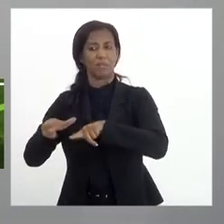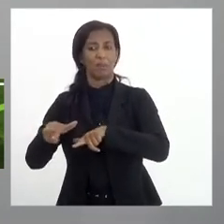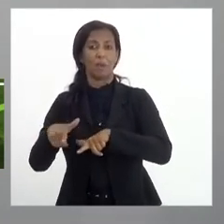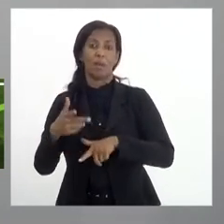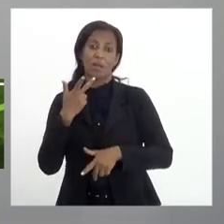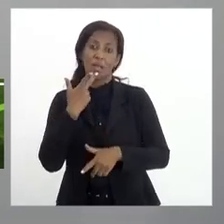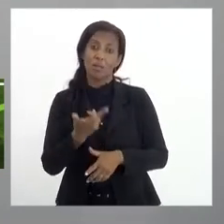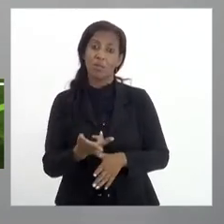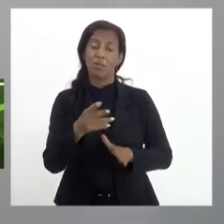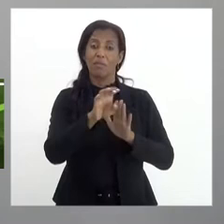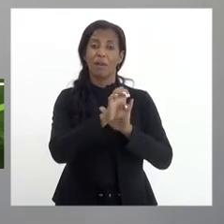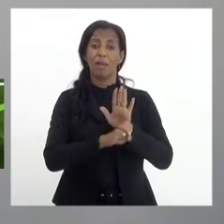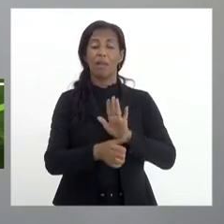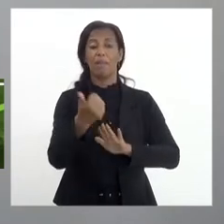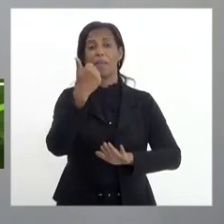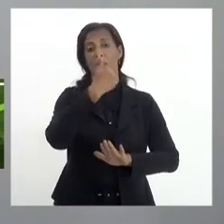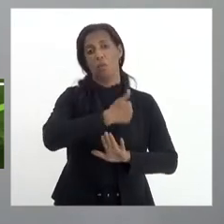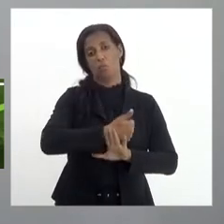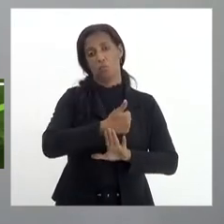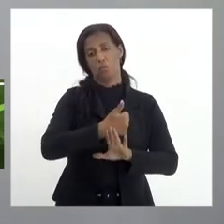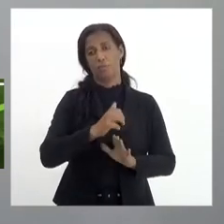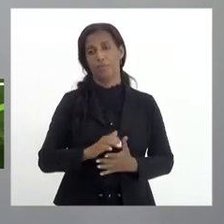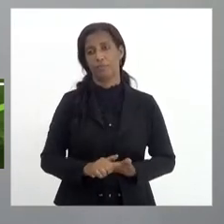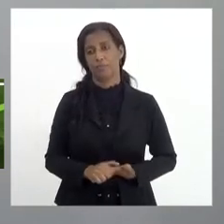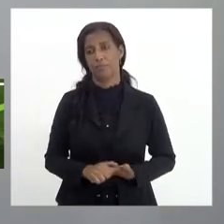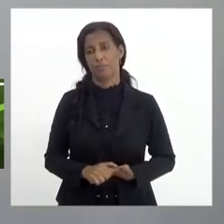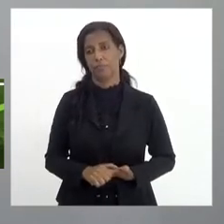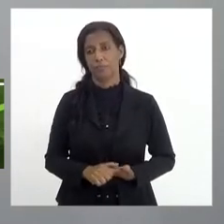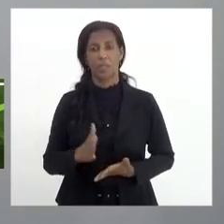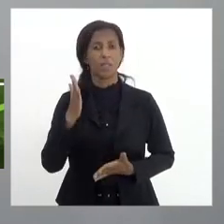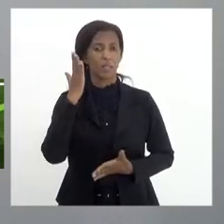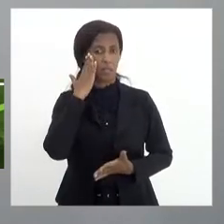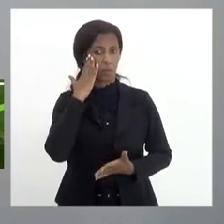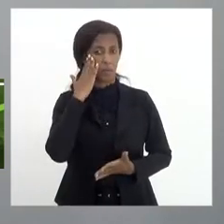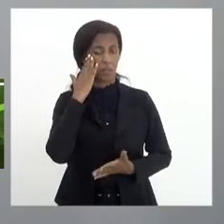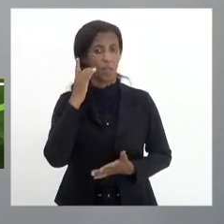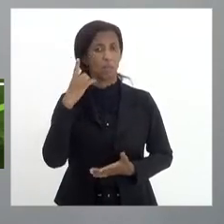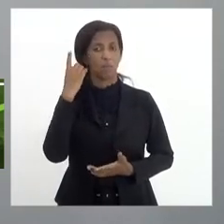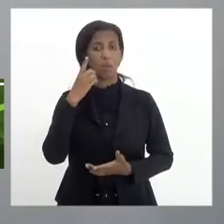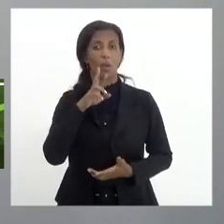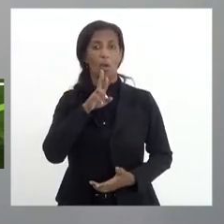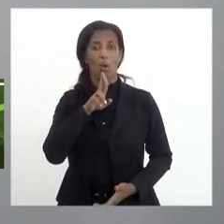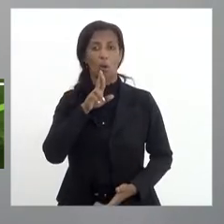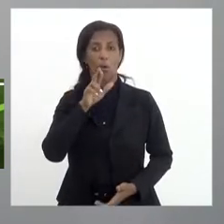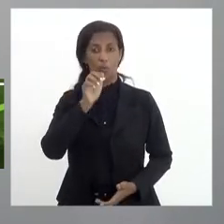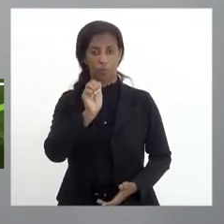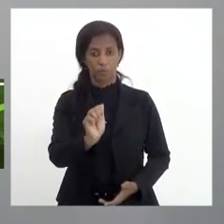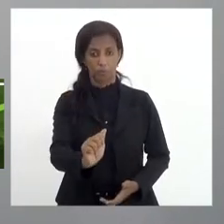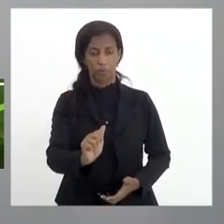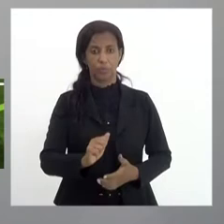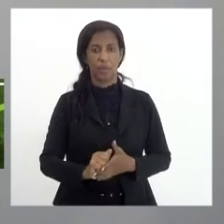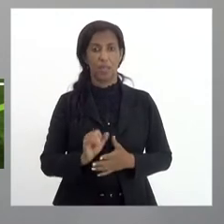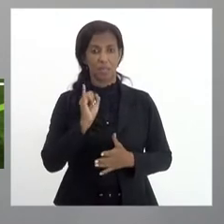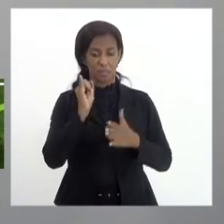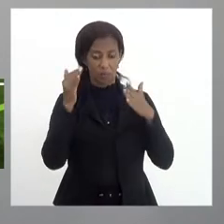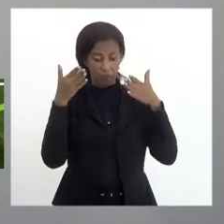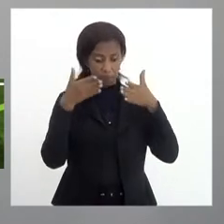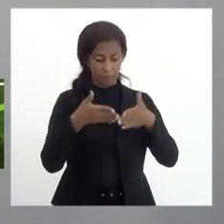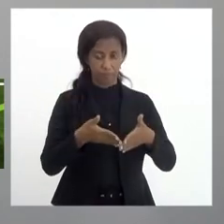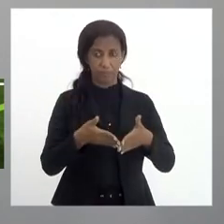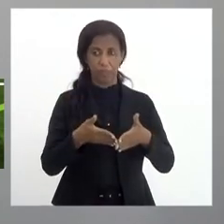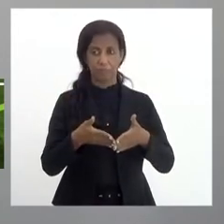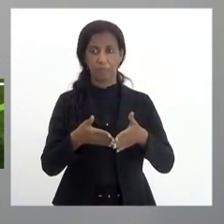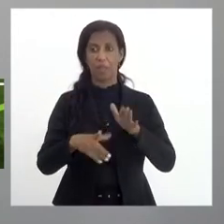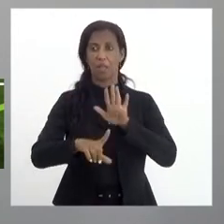que trata a emenda número 1, deputado Márcio. Eu não sei, deputado Rodrigo, se sobre essa questão especificamente,